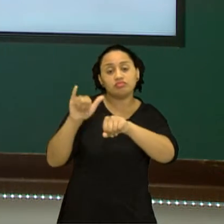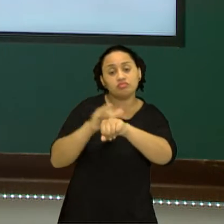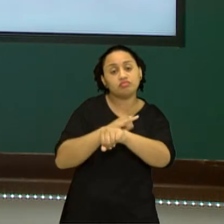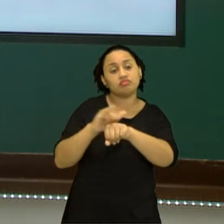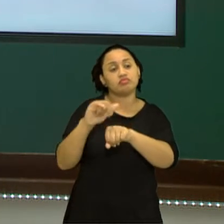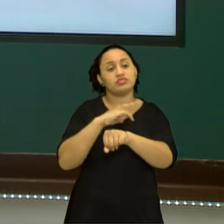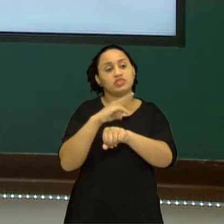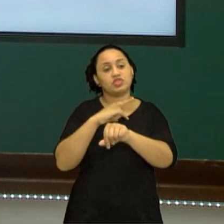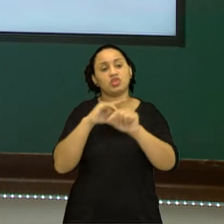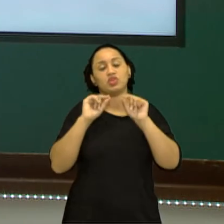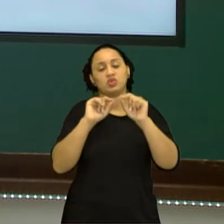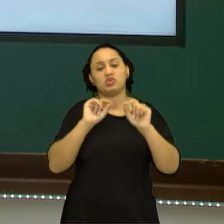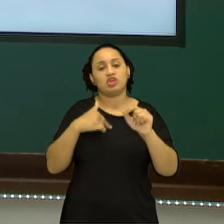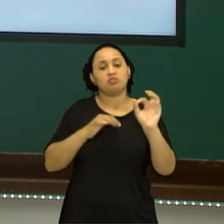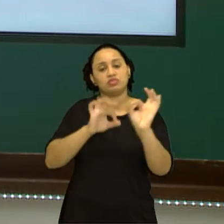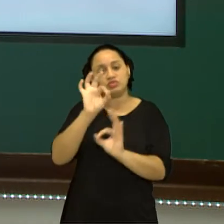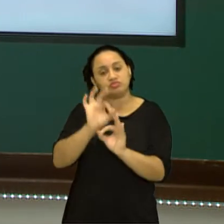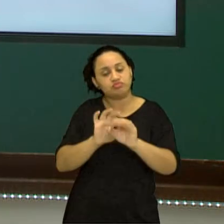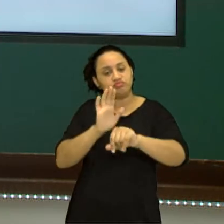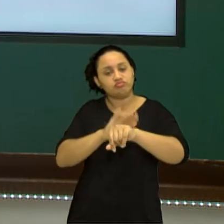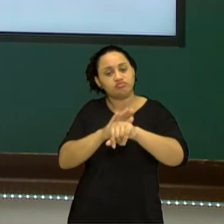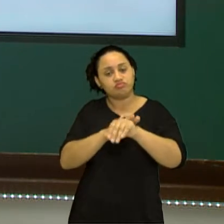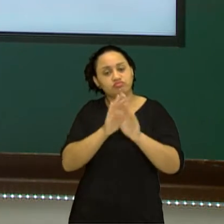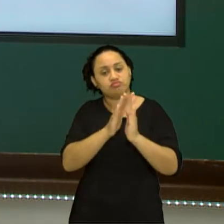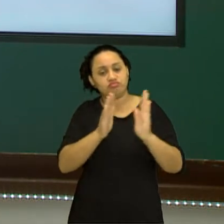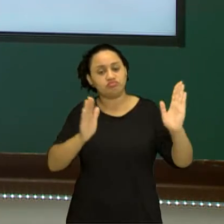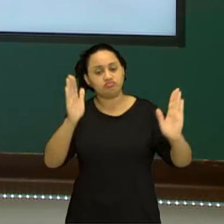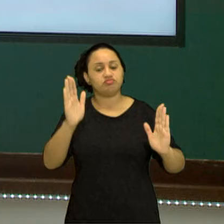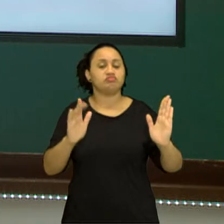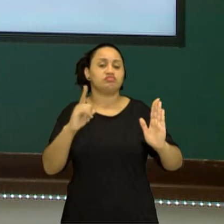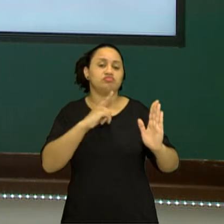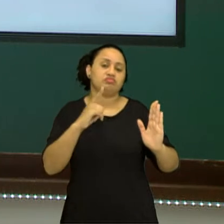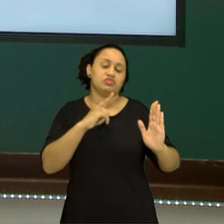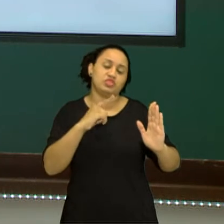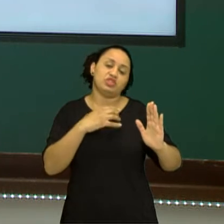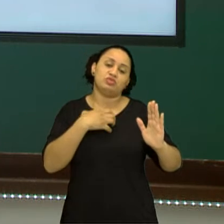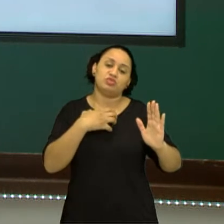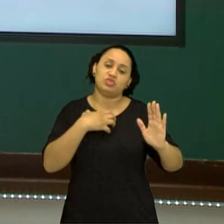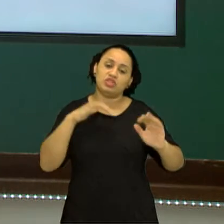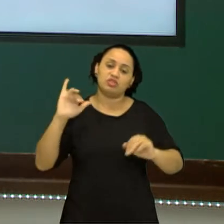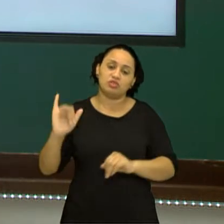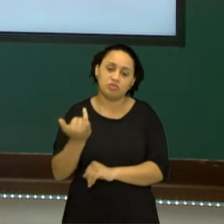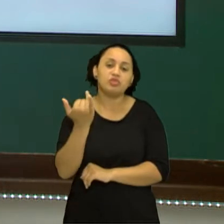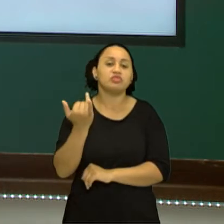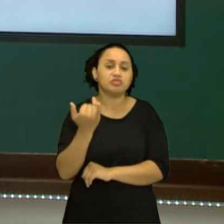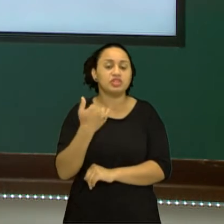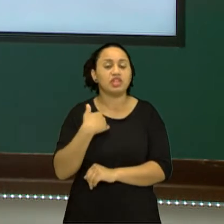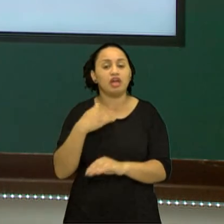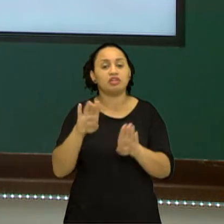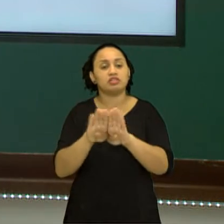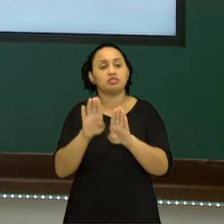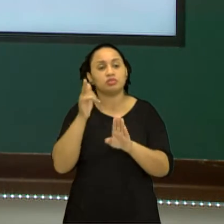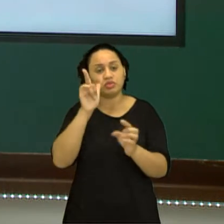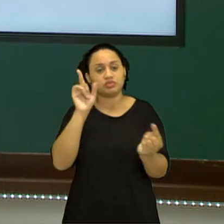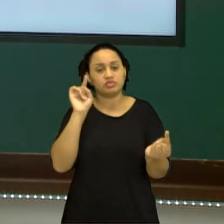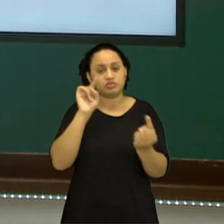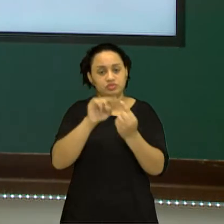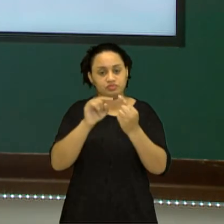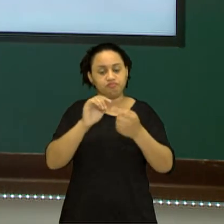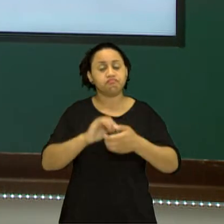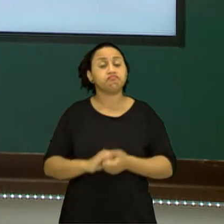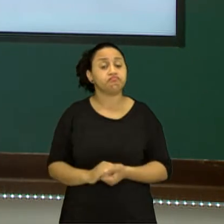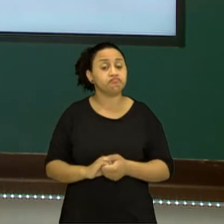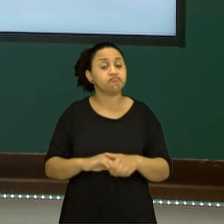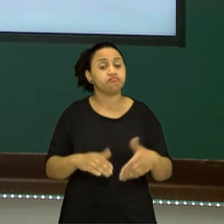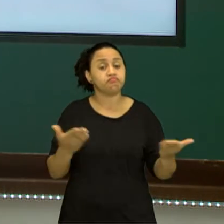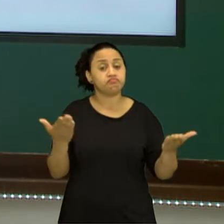tem para gerir o nosso tempo de uma forma a otimizá-lo e a conquistar os nossos objetivos, né? Então aqui